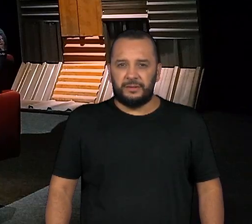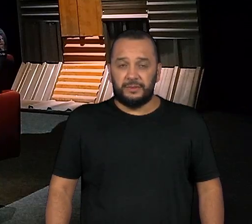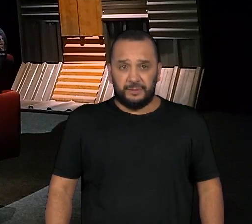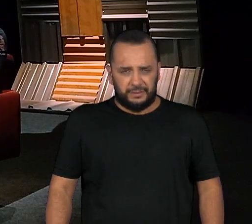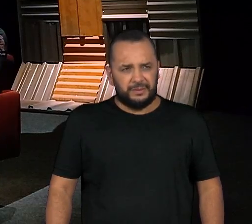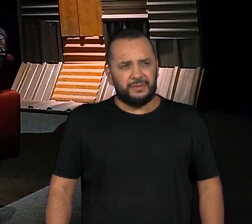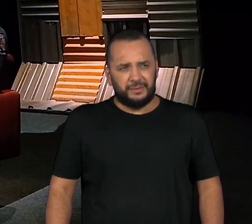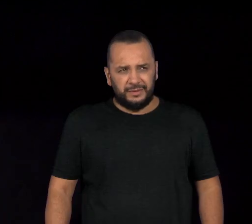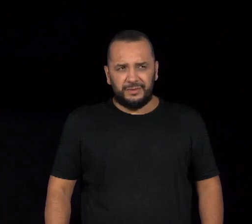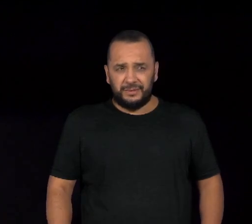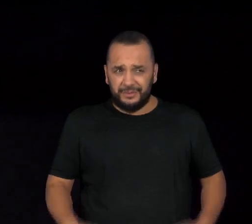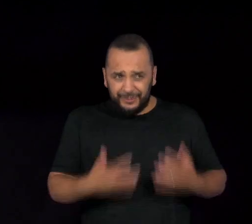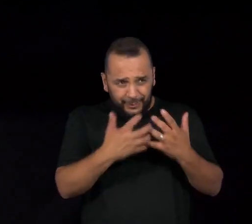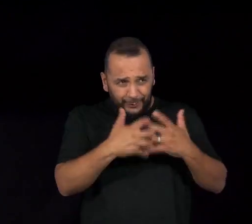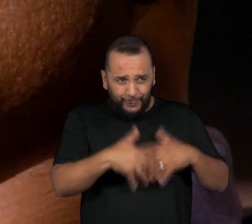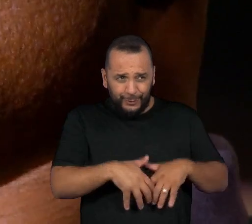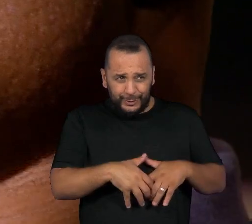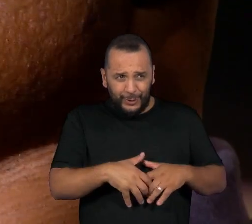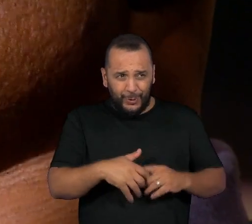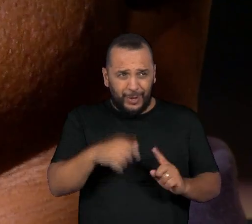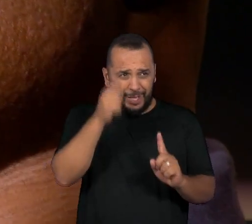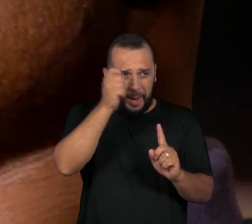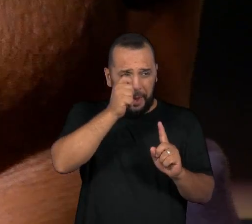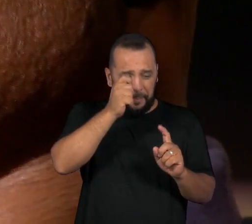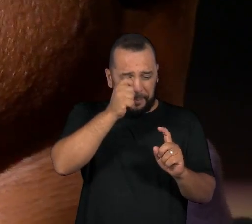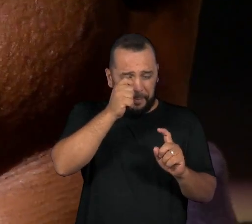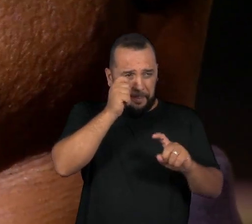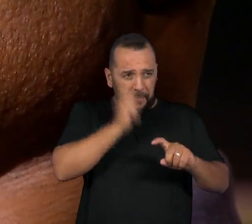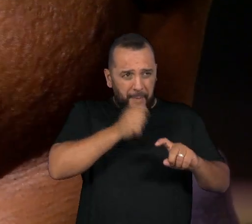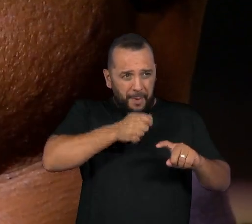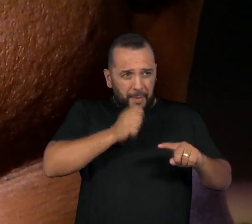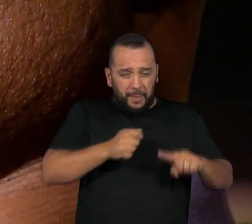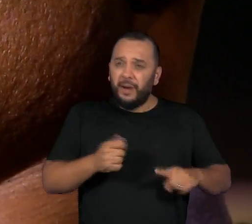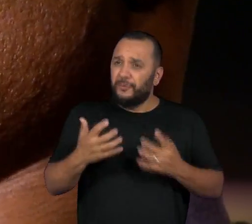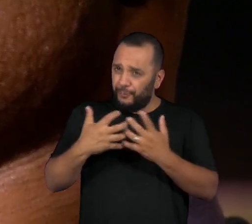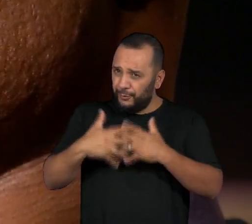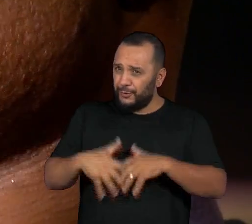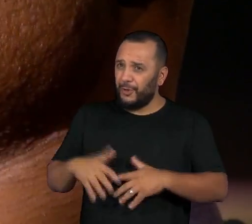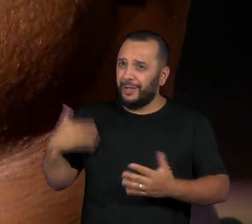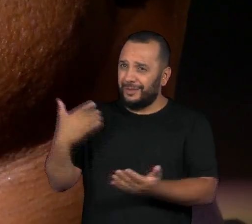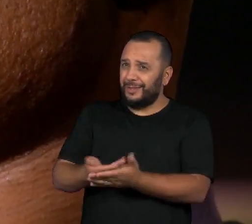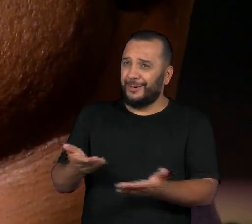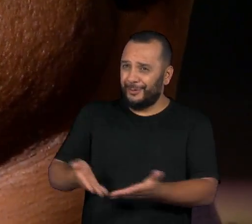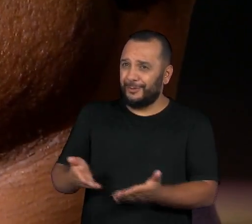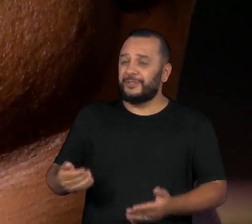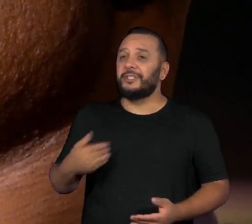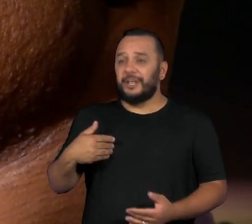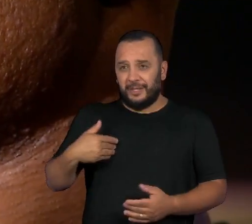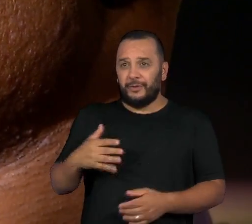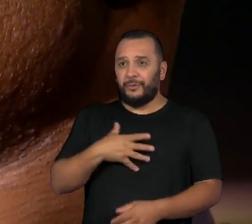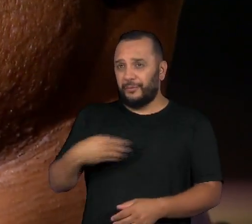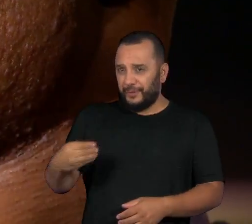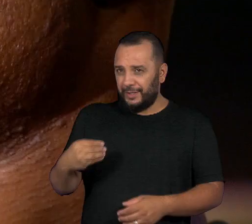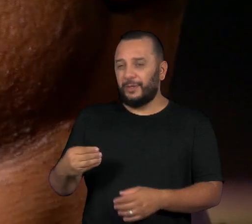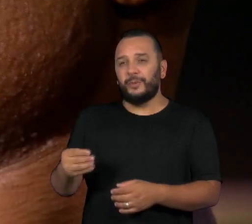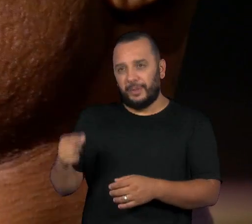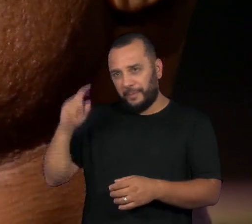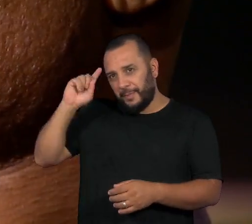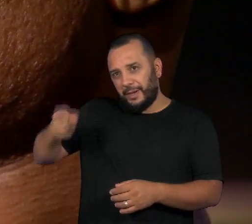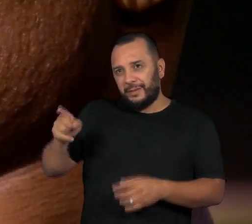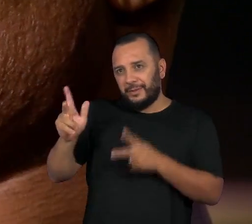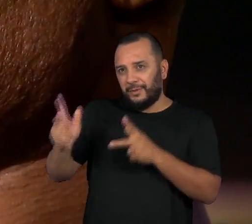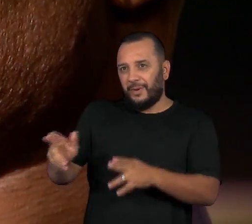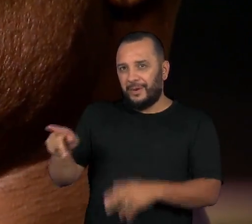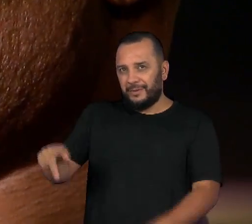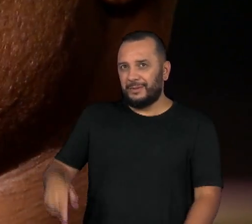Funciona esse negócio de desentortar Funciona prego? e funcionou muito e funciona até hoje, né? Porque eu replico isso com os meus filhos. É mesmo? Eu replico